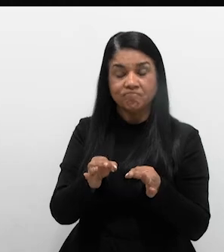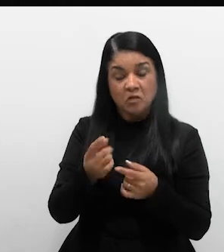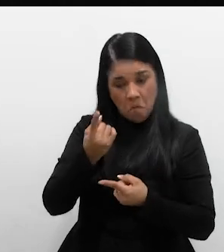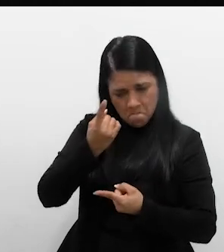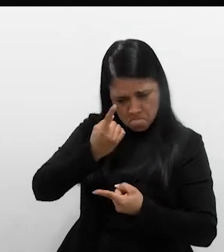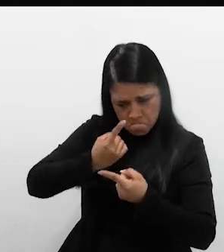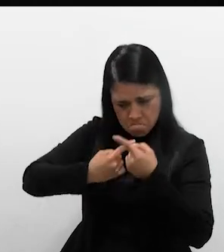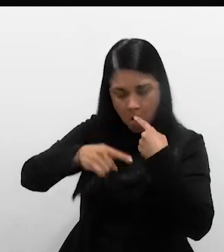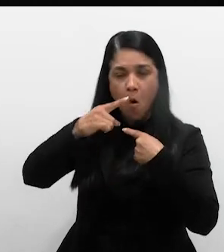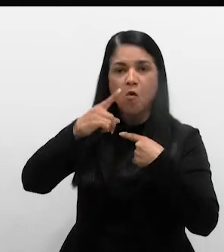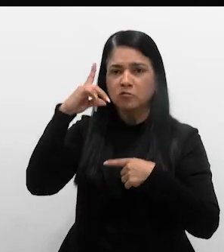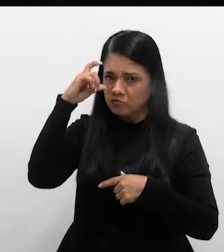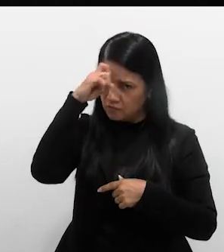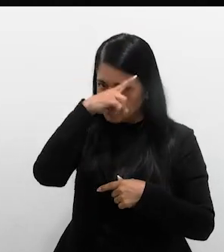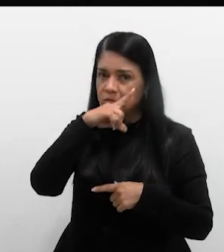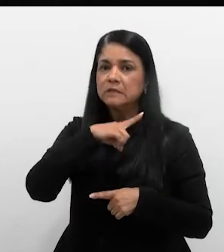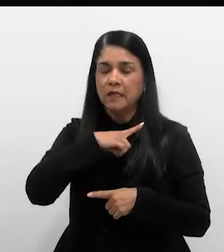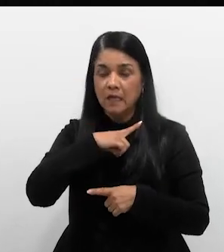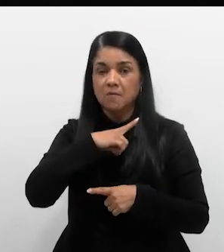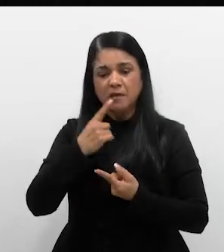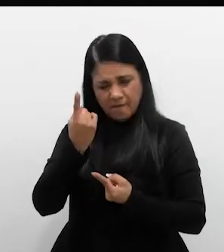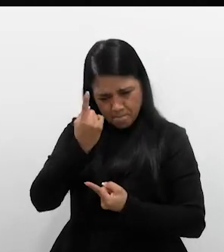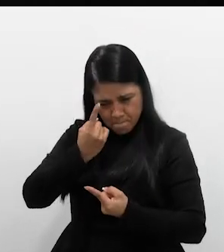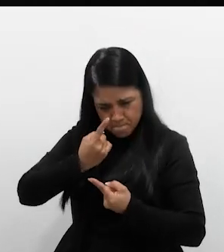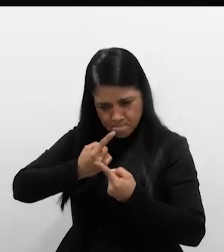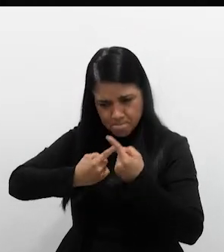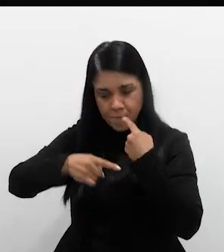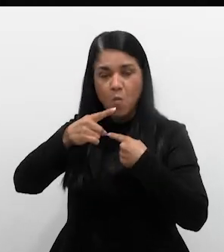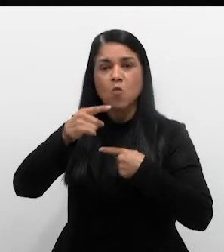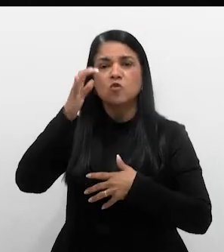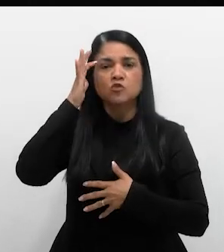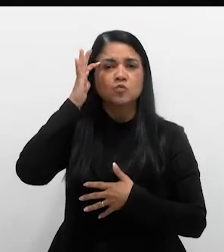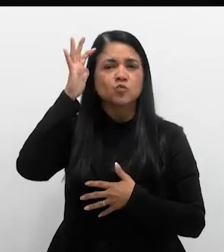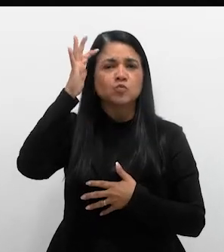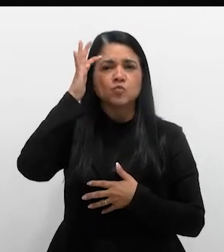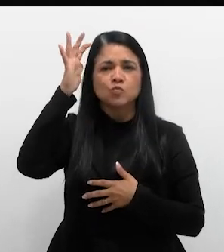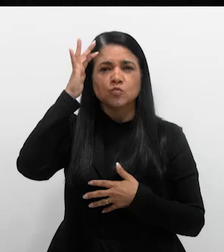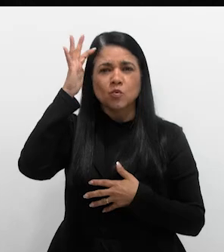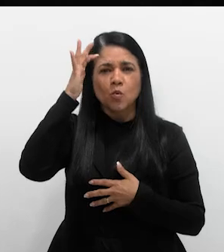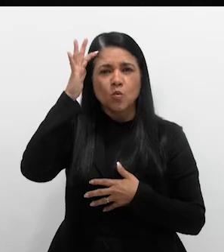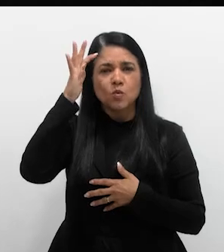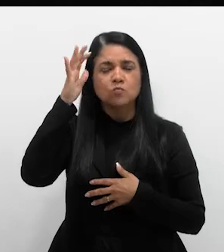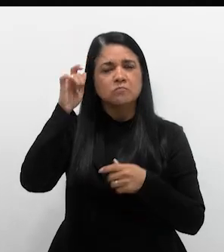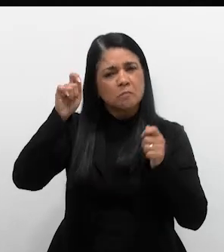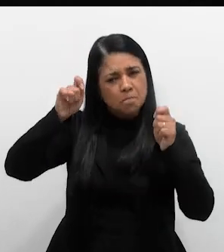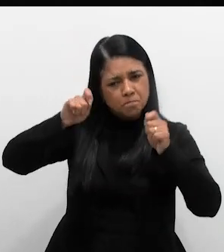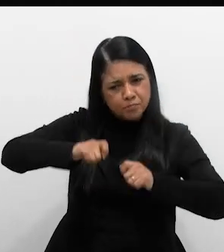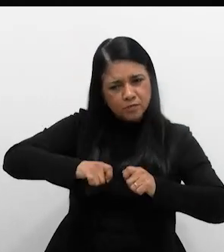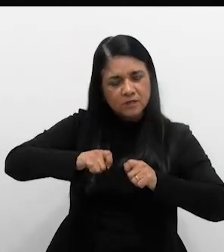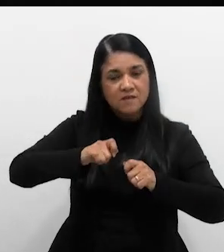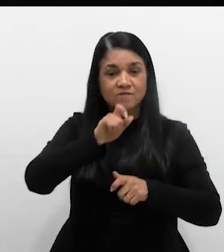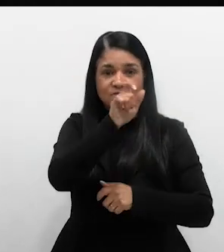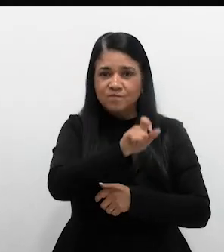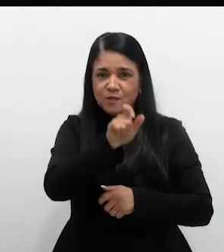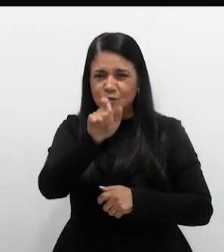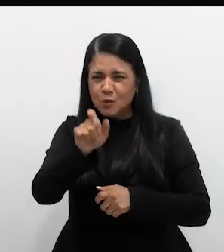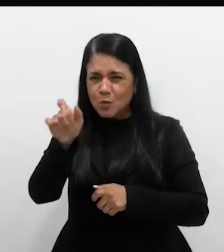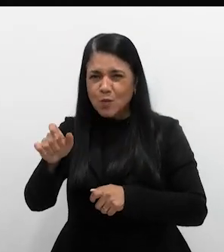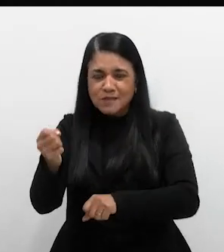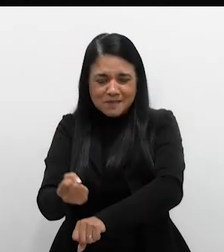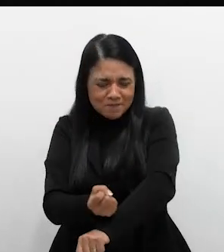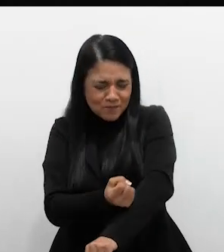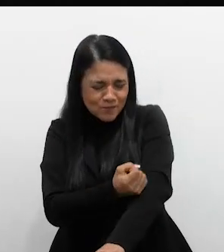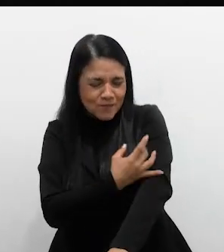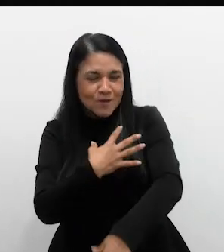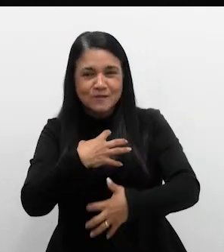ter muita superação pela frente, mas o seu sonho de poder fazer